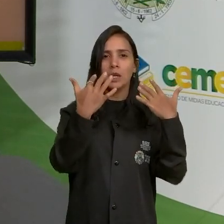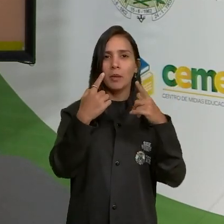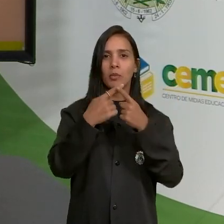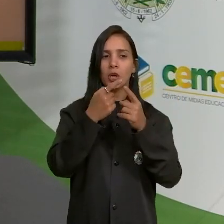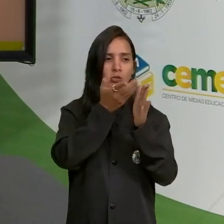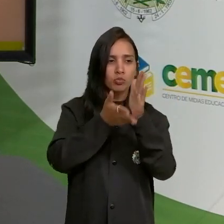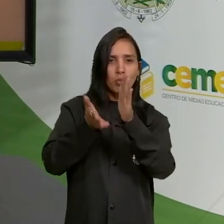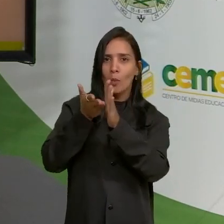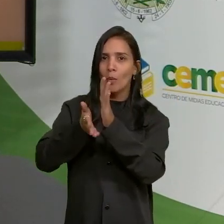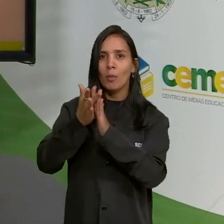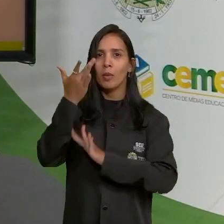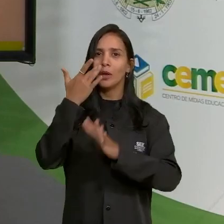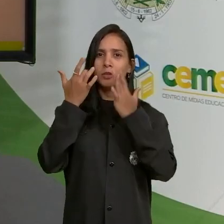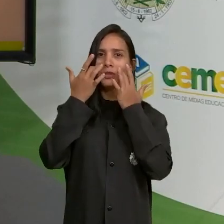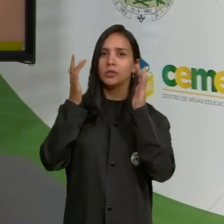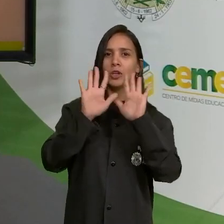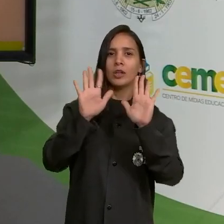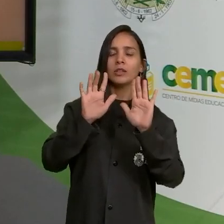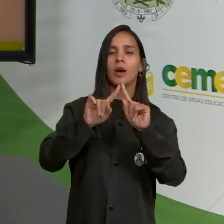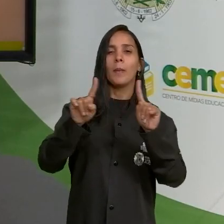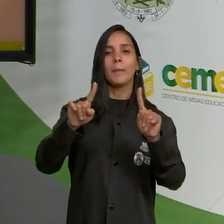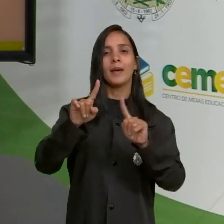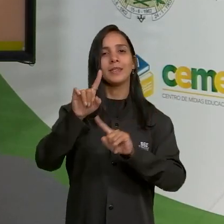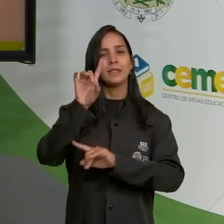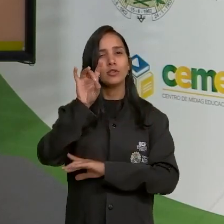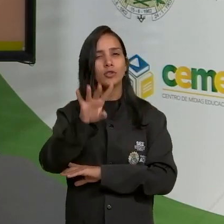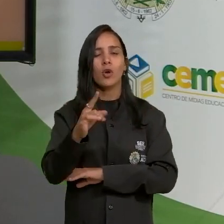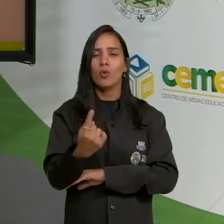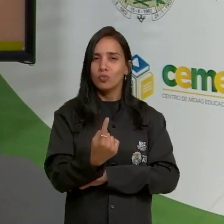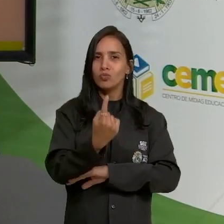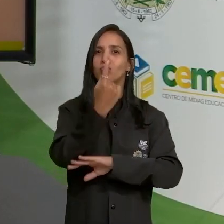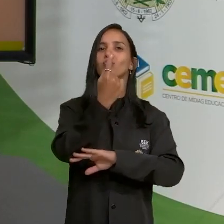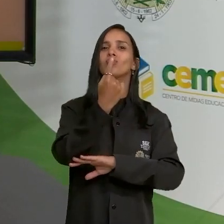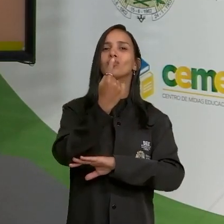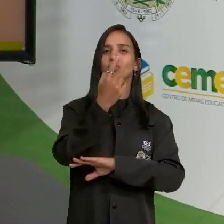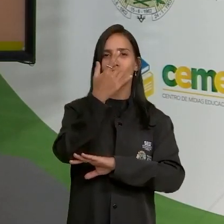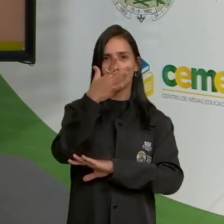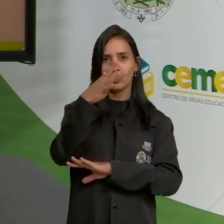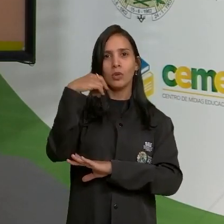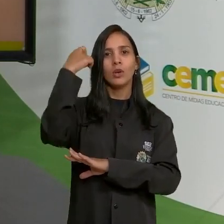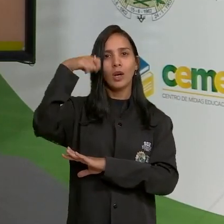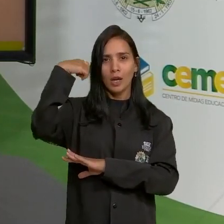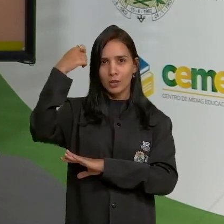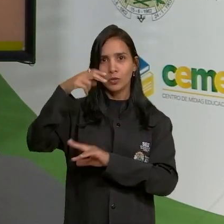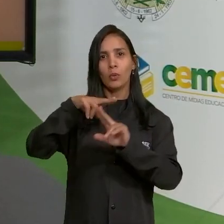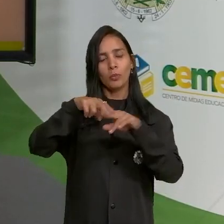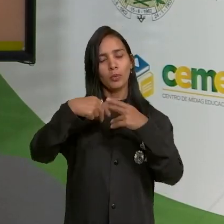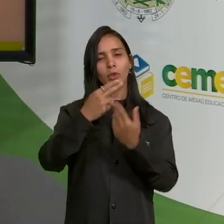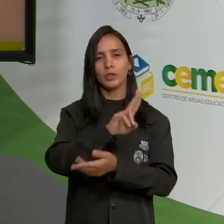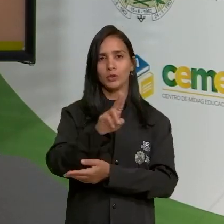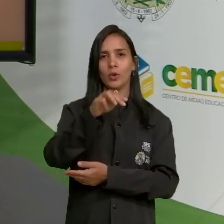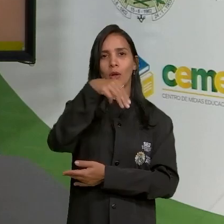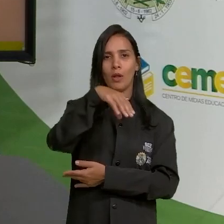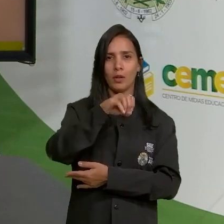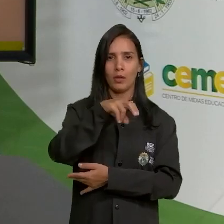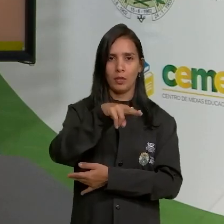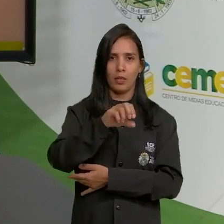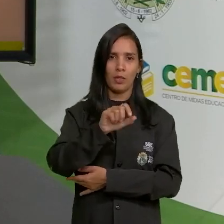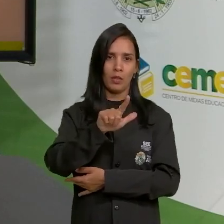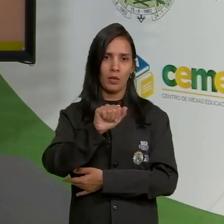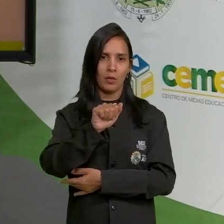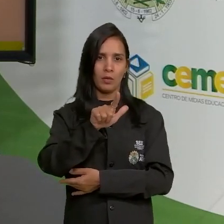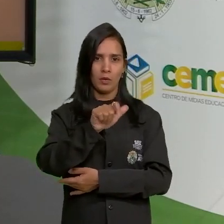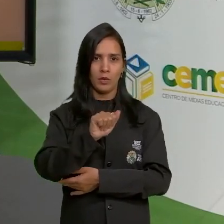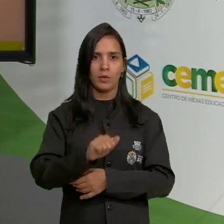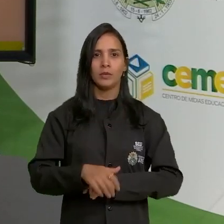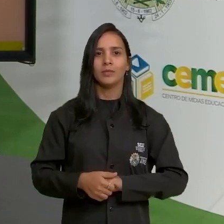complexidade do teatro, mas é com o ator sozinho em cena e por isso chamamos de monólogo, certinho? Agora a gente